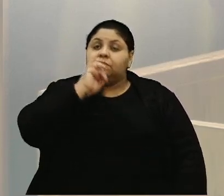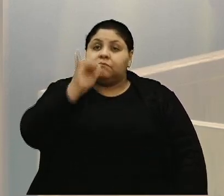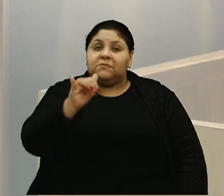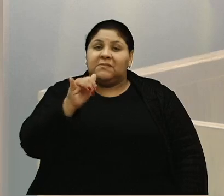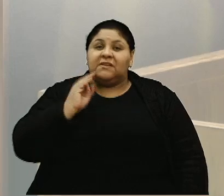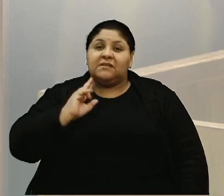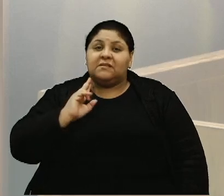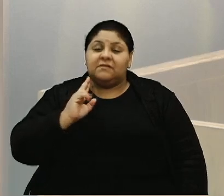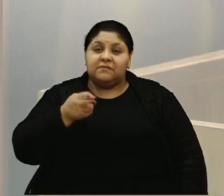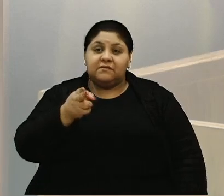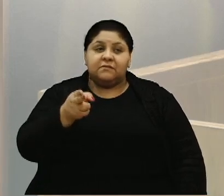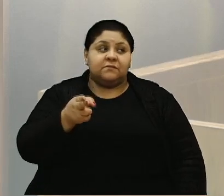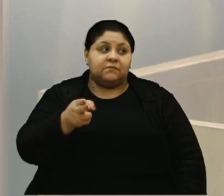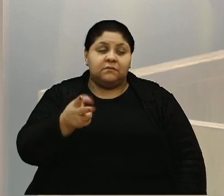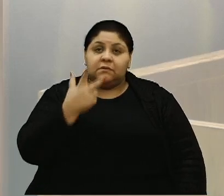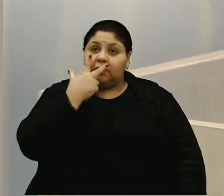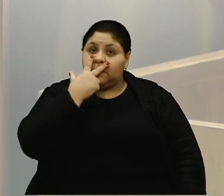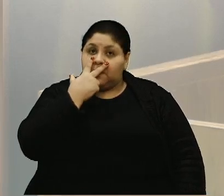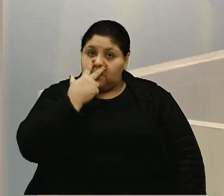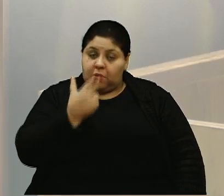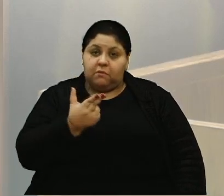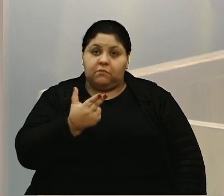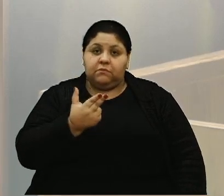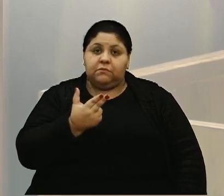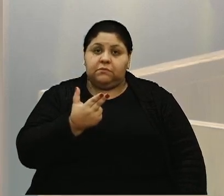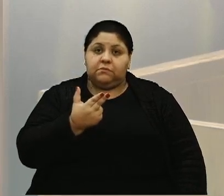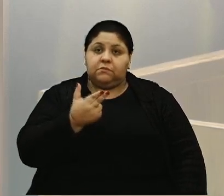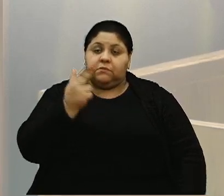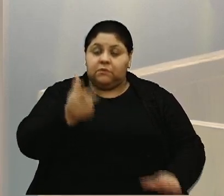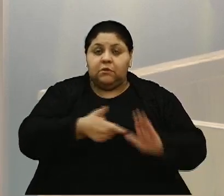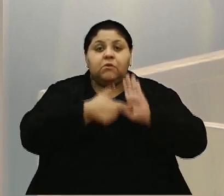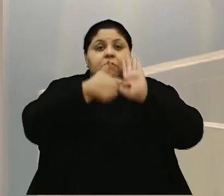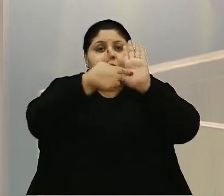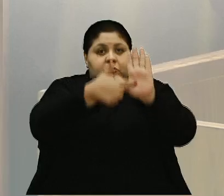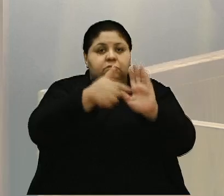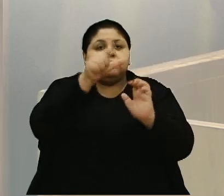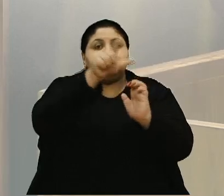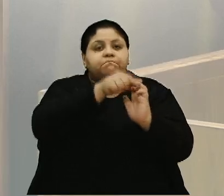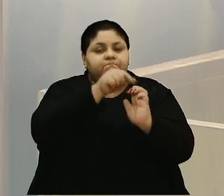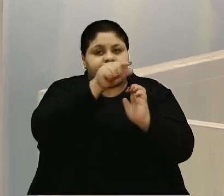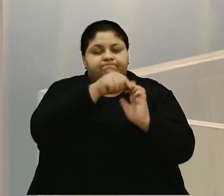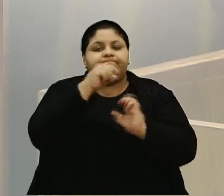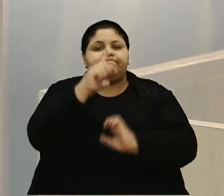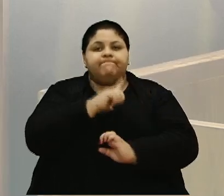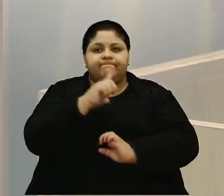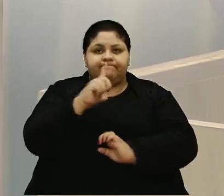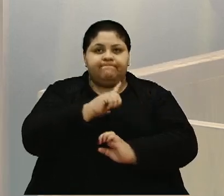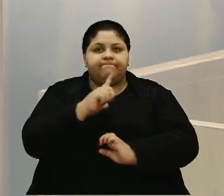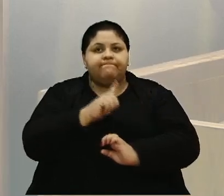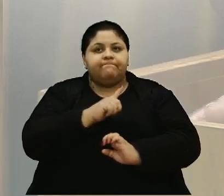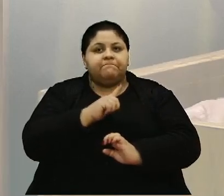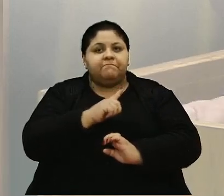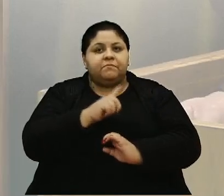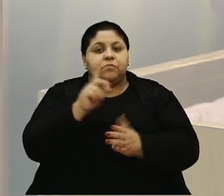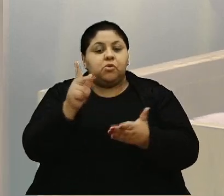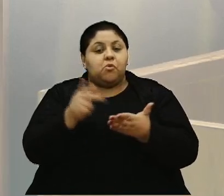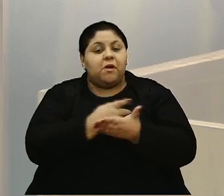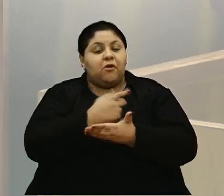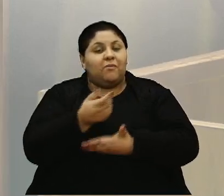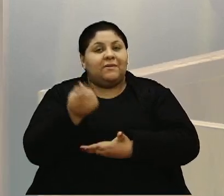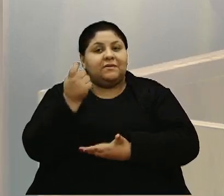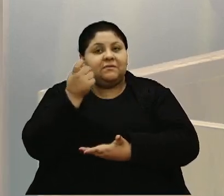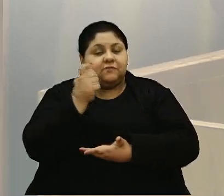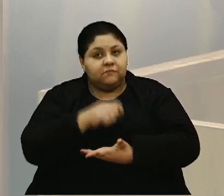sempre a mesma língua lá. Mostraram para essa empresa que tinha uma falha ali, uma